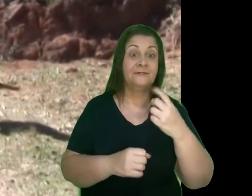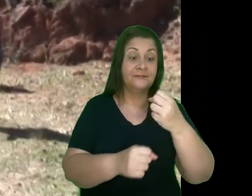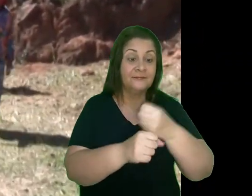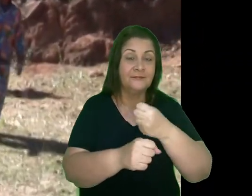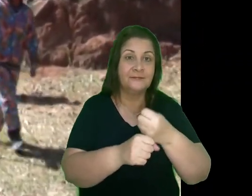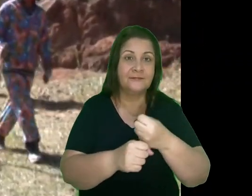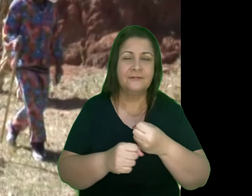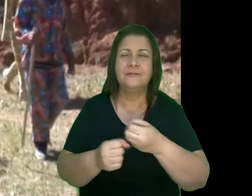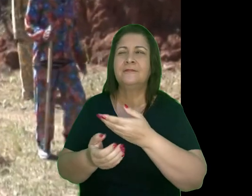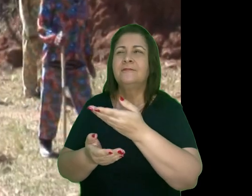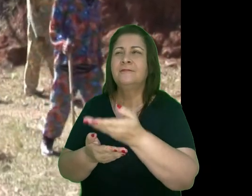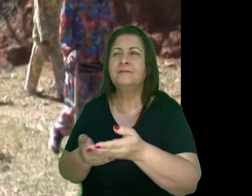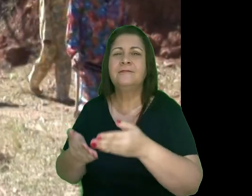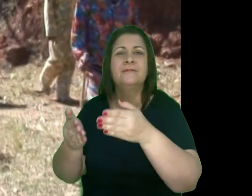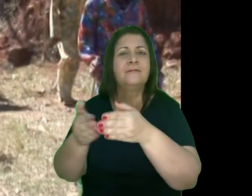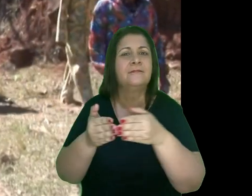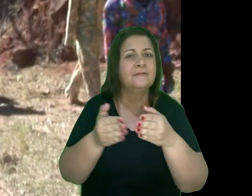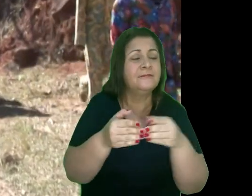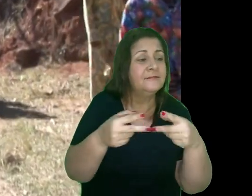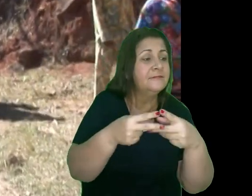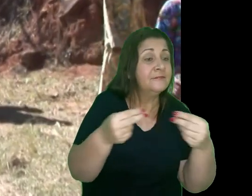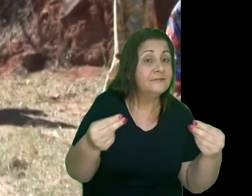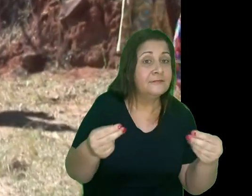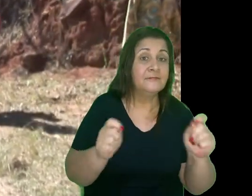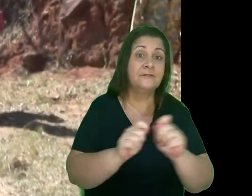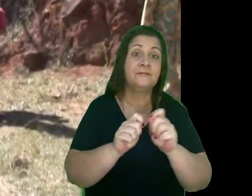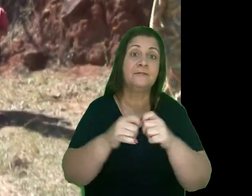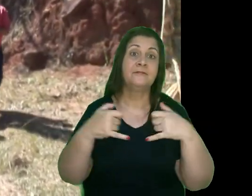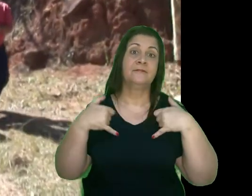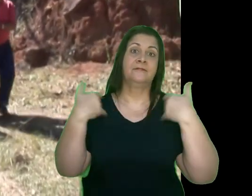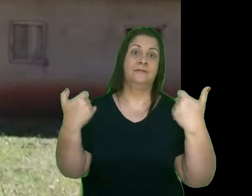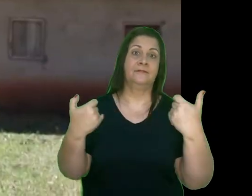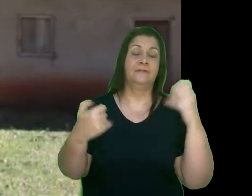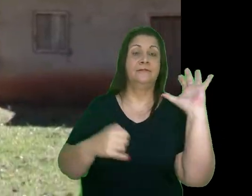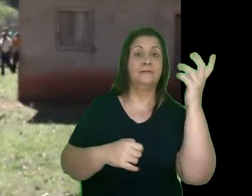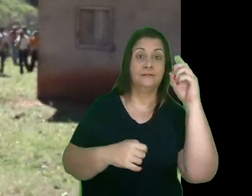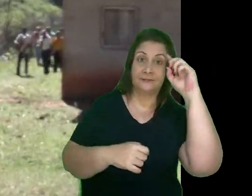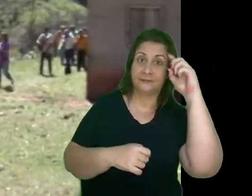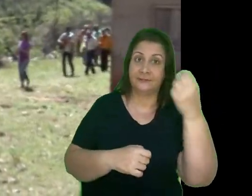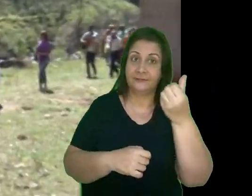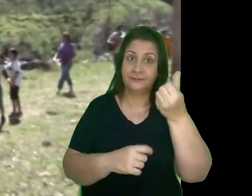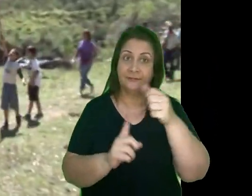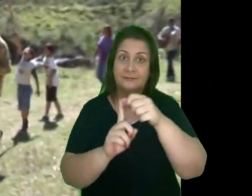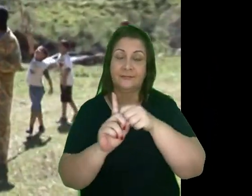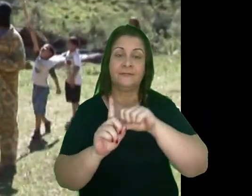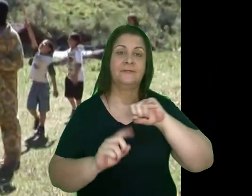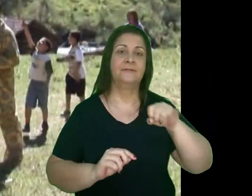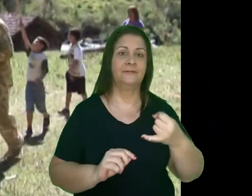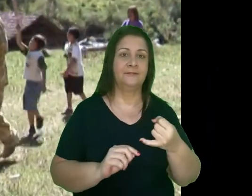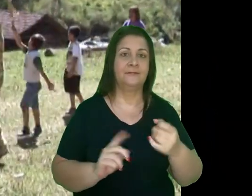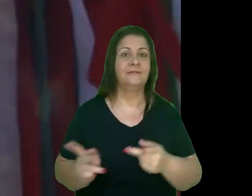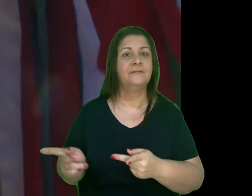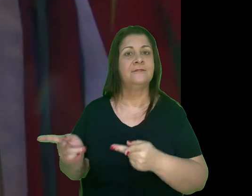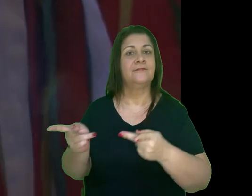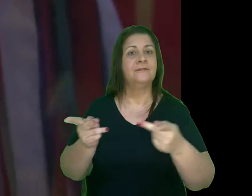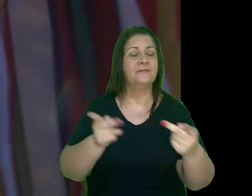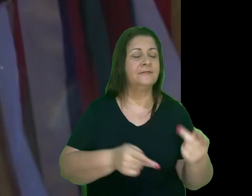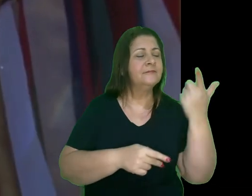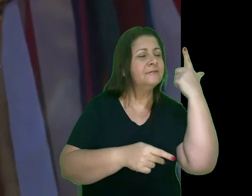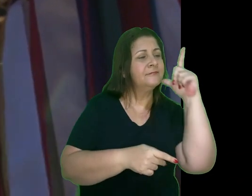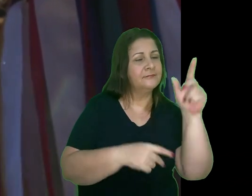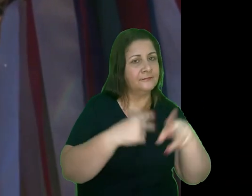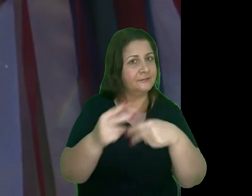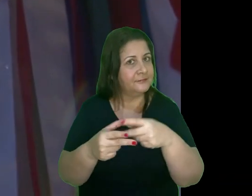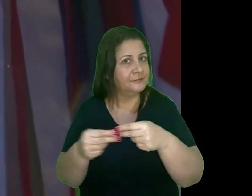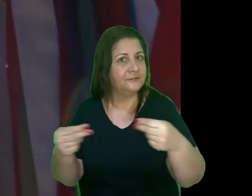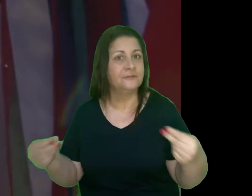tradicionalmente, anda quase o ano inteiro pedindo prendas para a festa principal, que acontece dia 6 de janeiro. Nas visitas